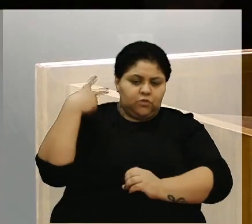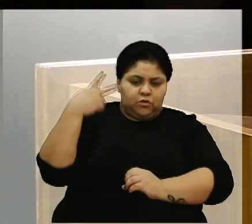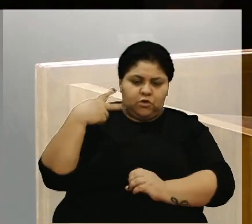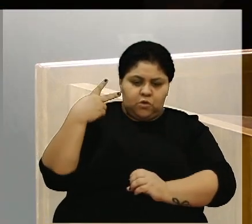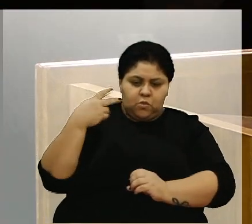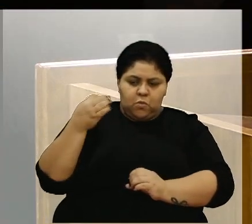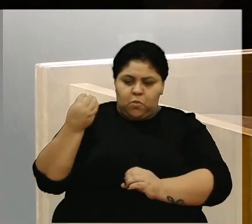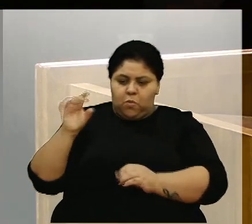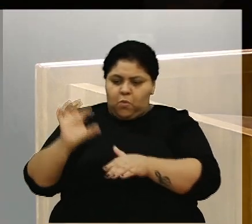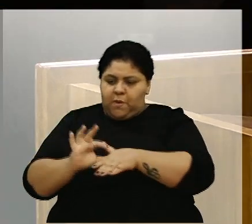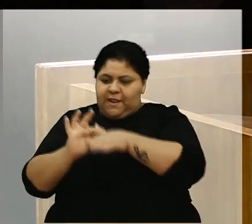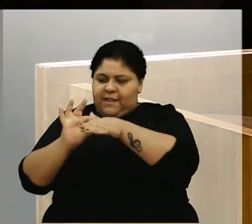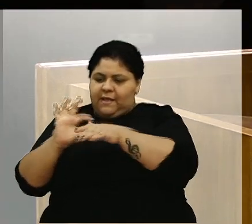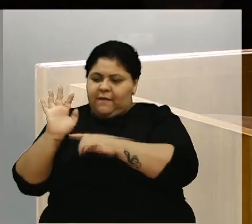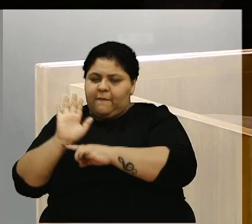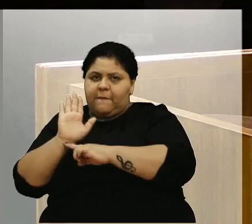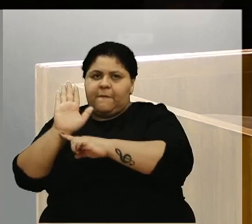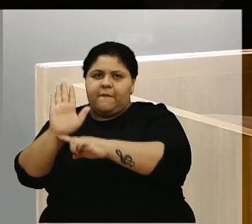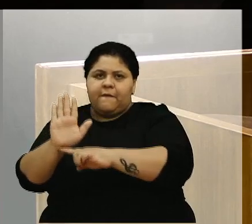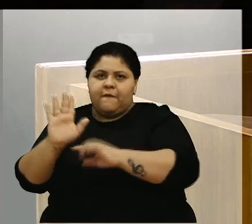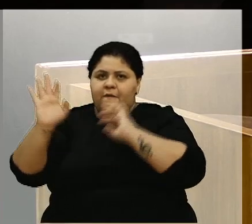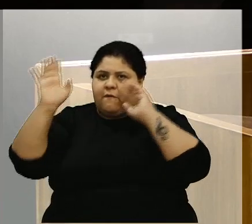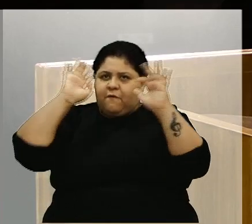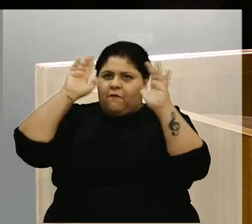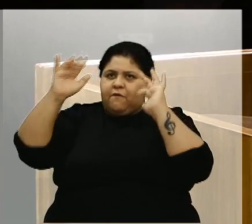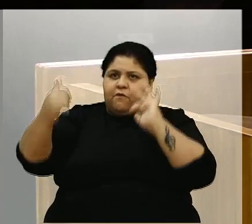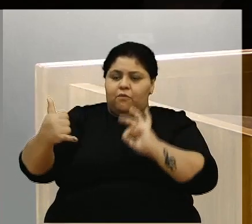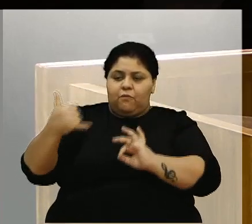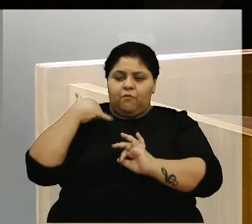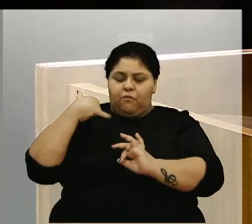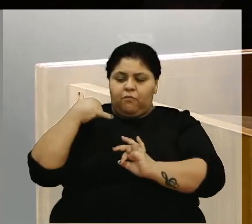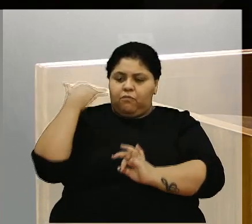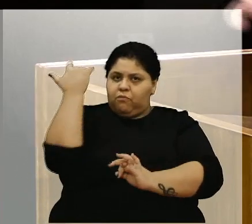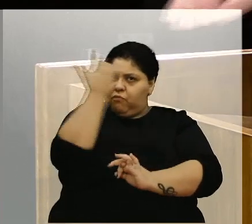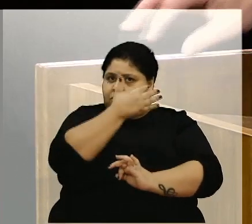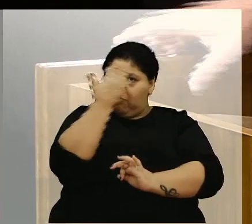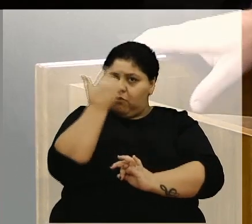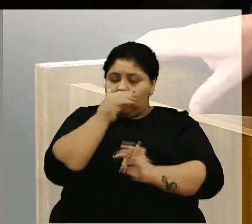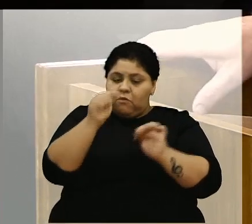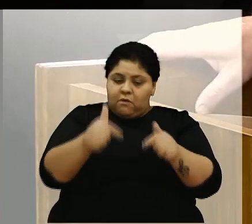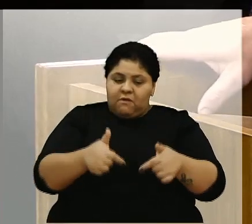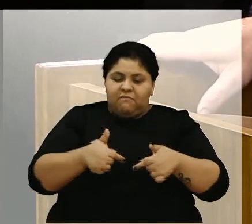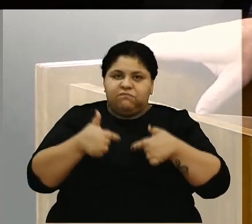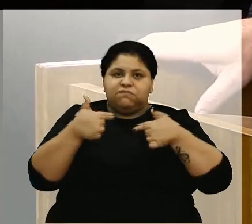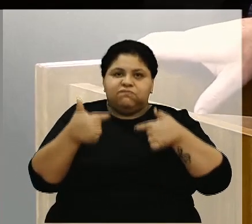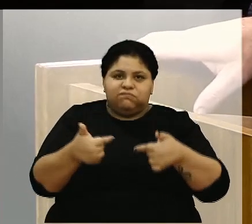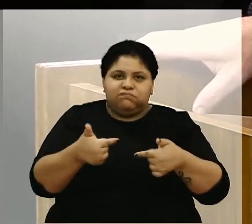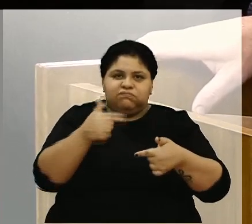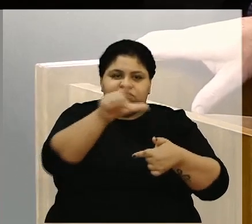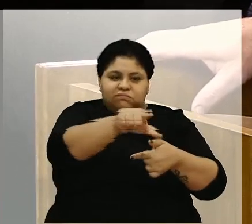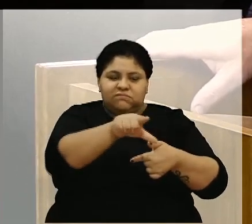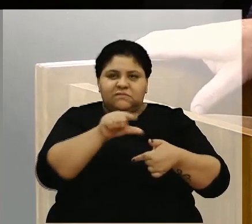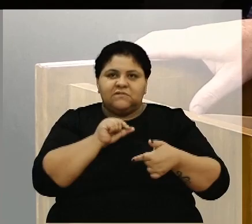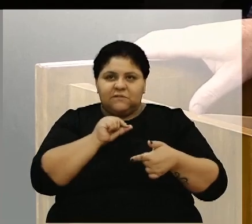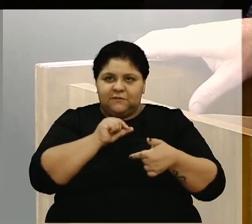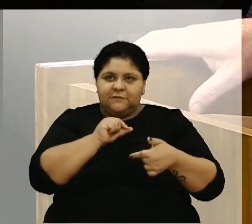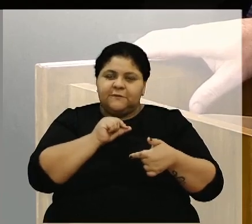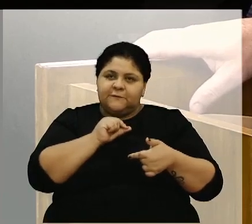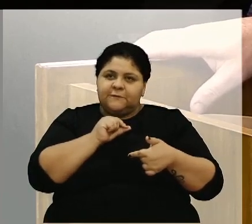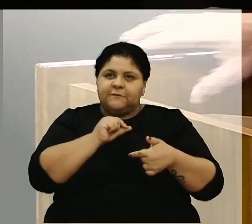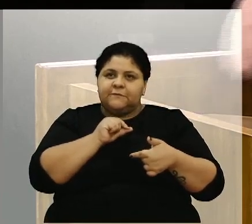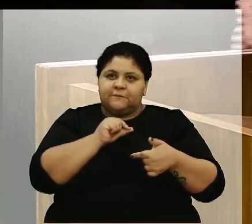lideranças estão ajudando, imagina o telefone do nosso prefeito e as ações que ele tem que tomar, as decisões que ele tem que